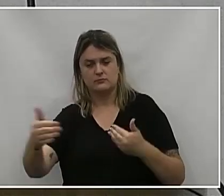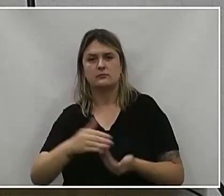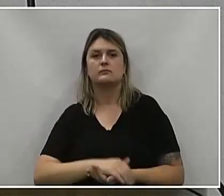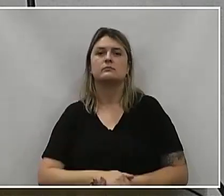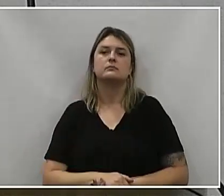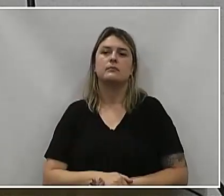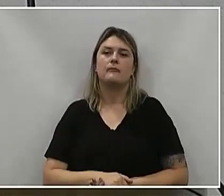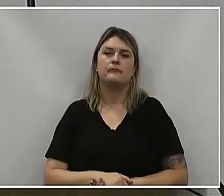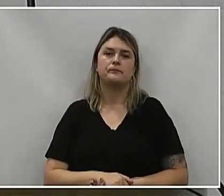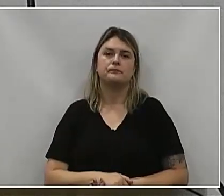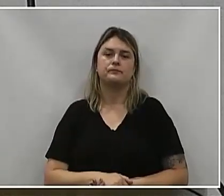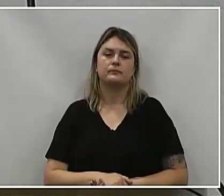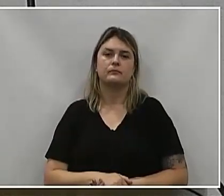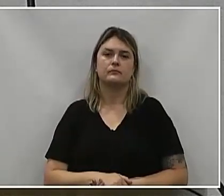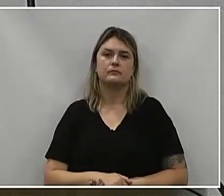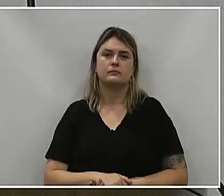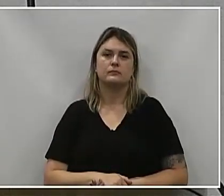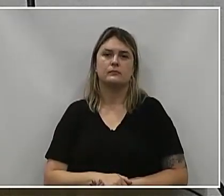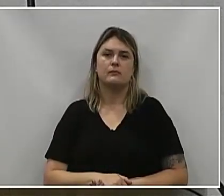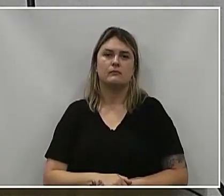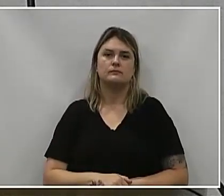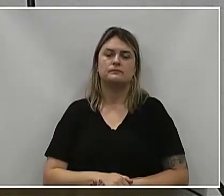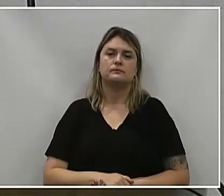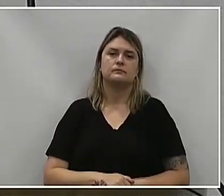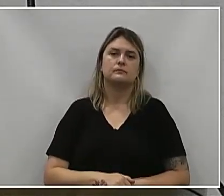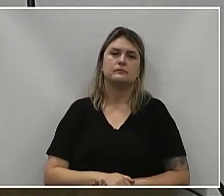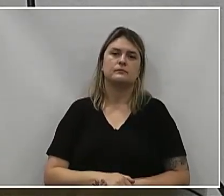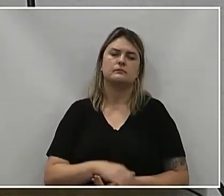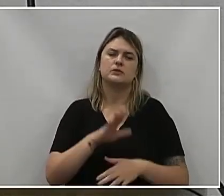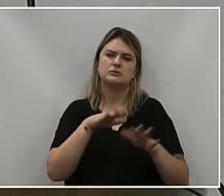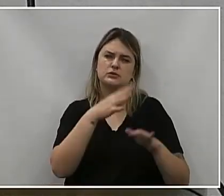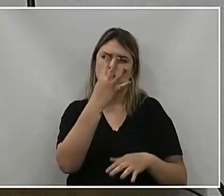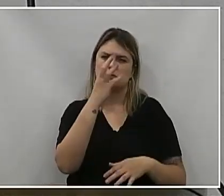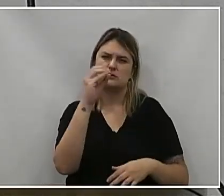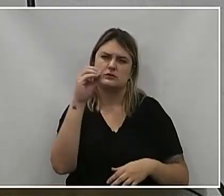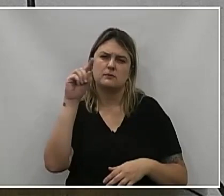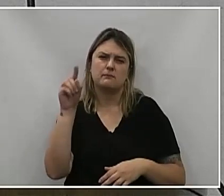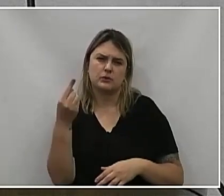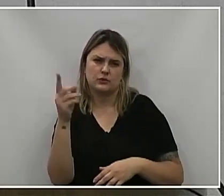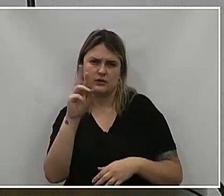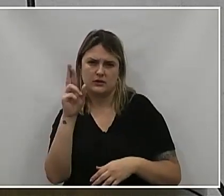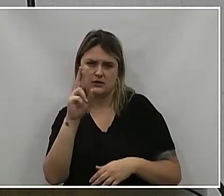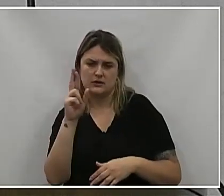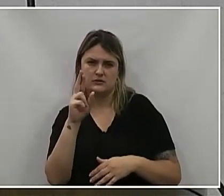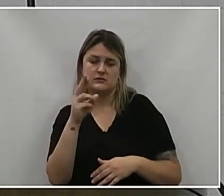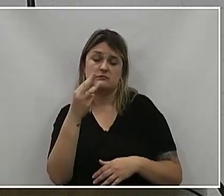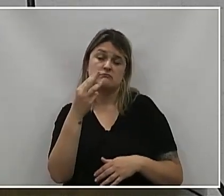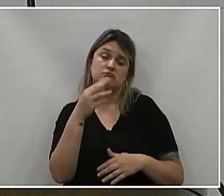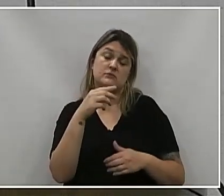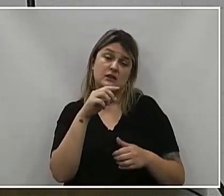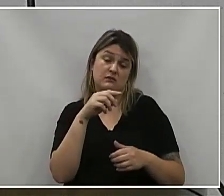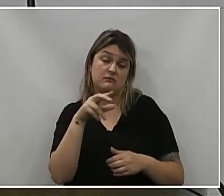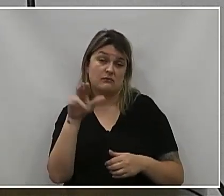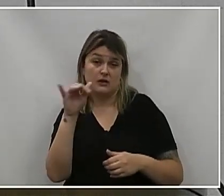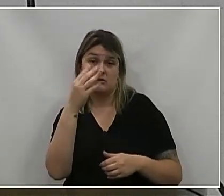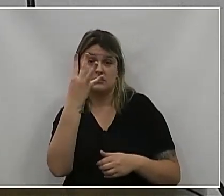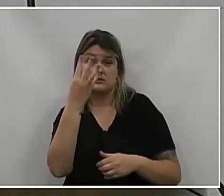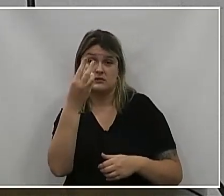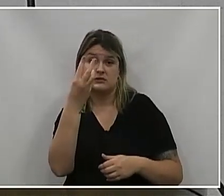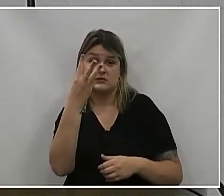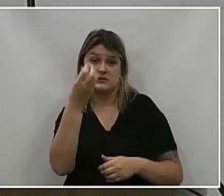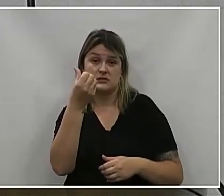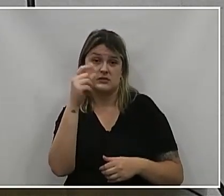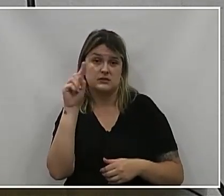seria... Sairíamos na ordem de 400 mil reais, que nós teríamos para 436 mil já